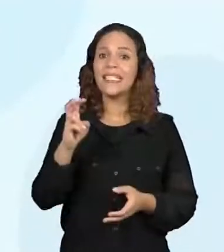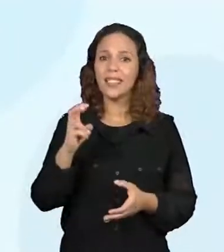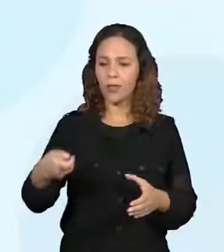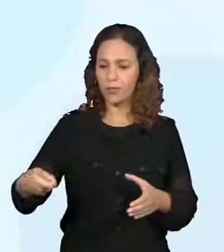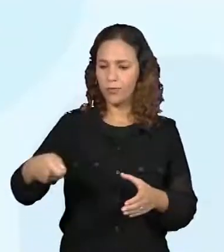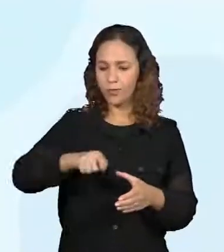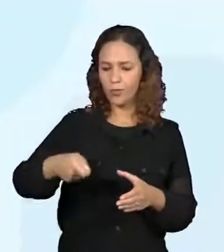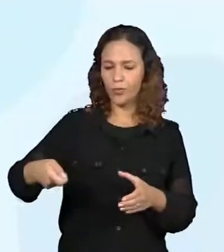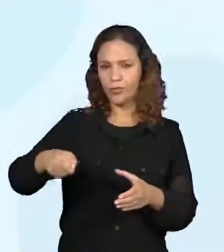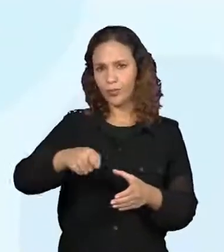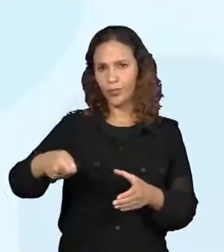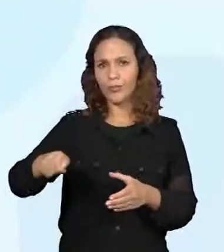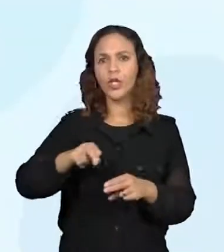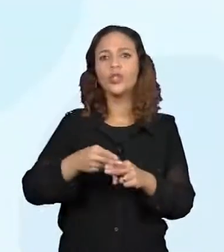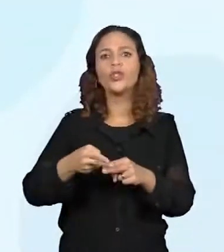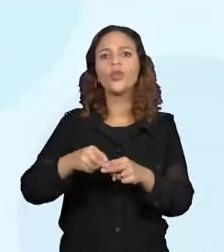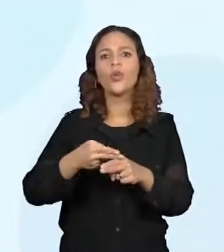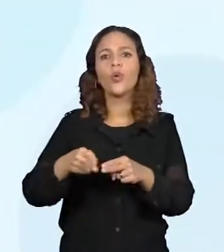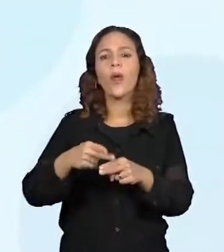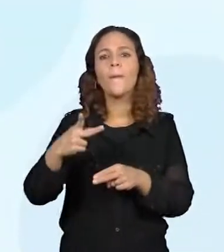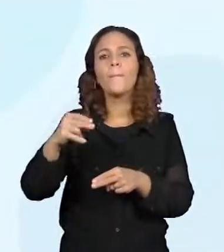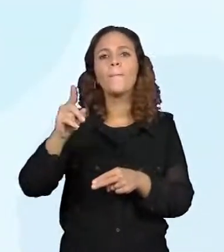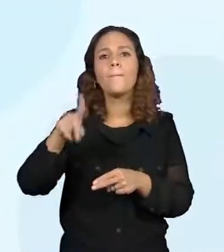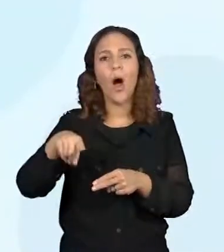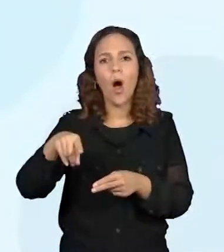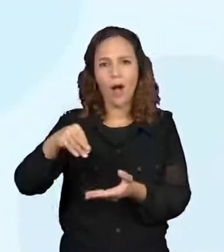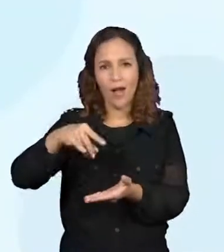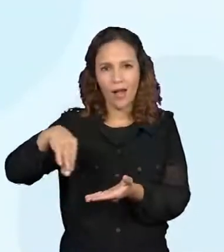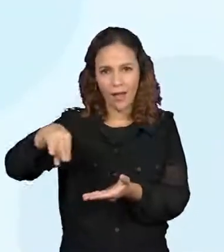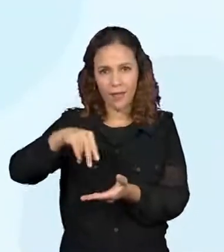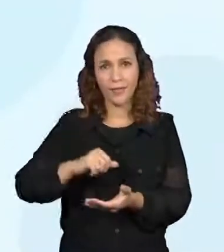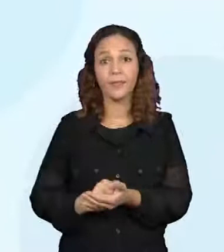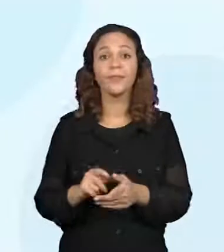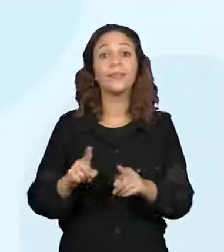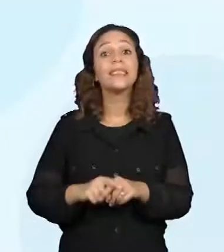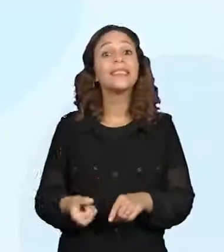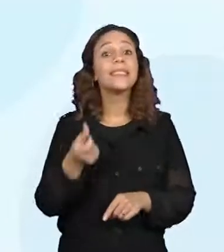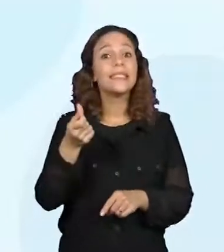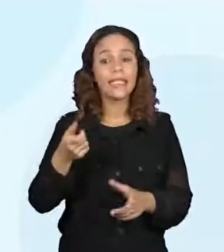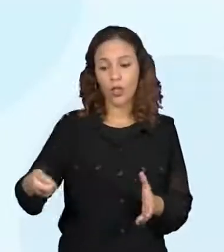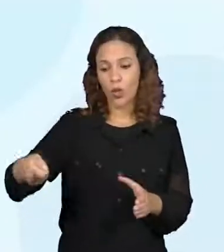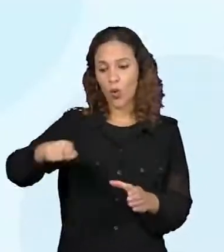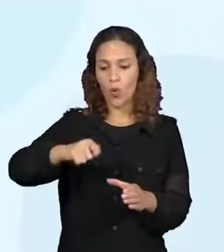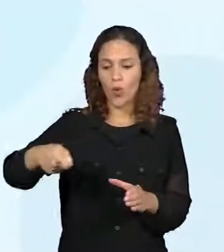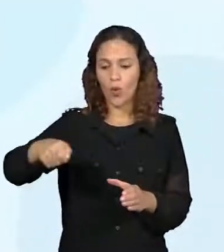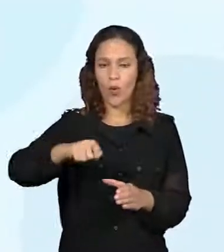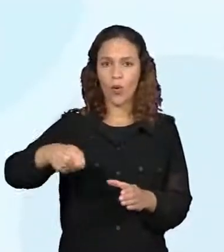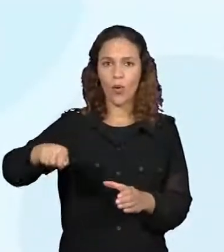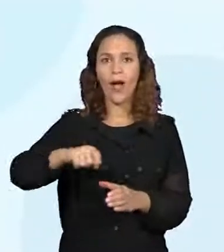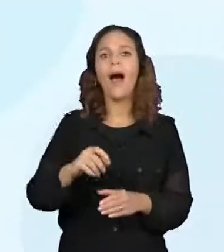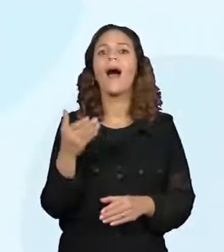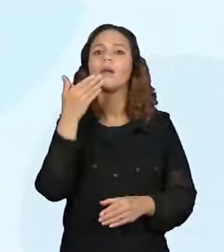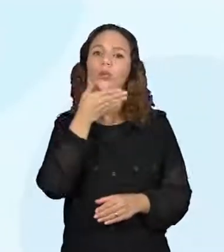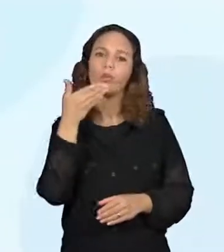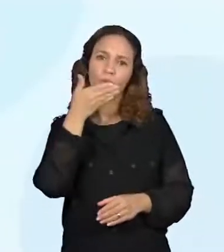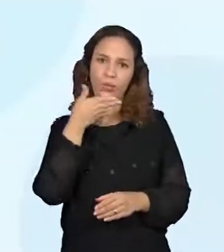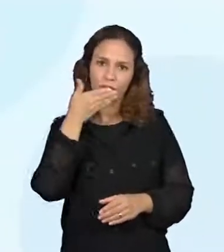de chocolate em pó, 6 colheres de sopa de açúcar. Então, olha